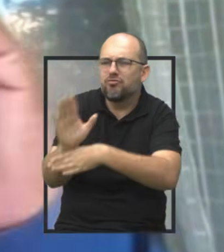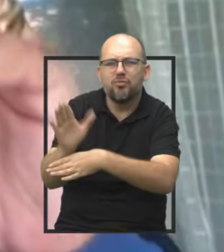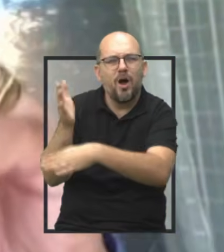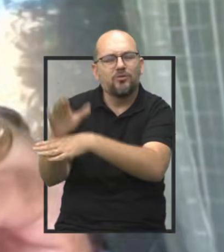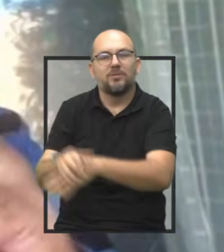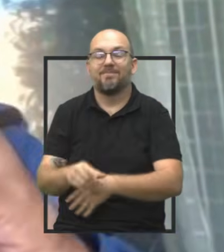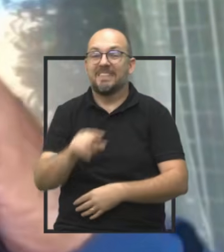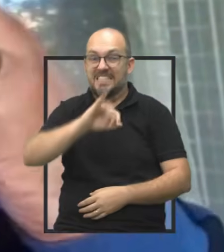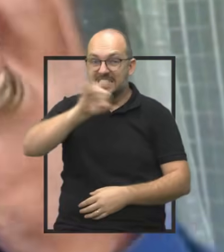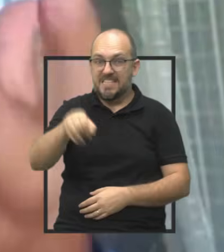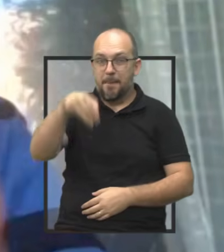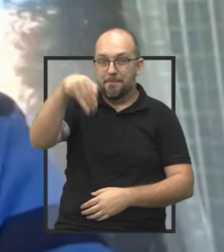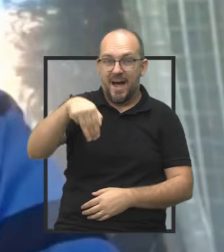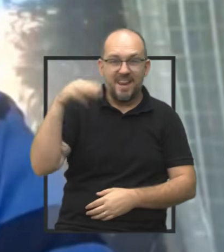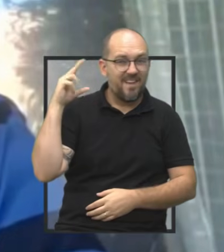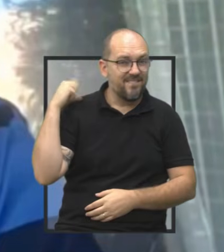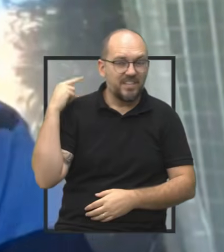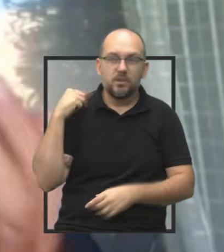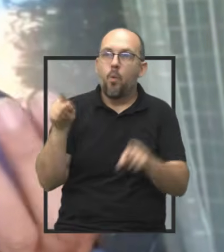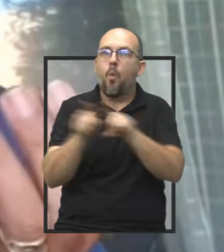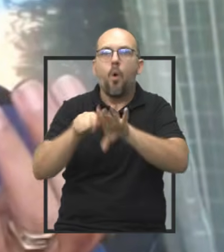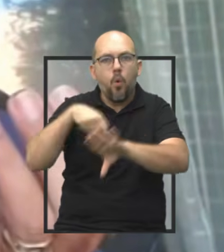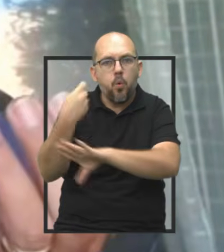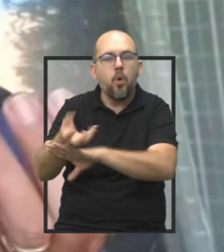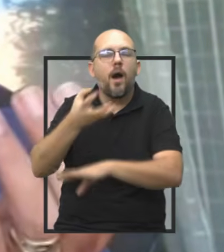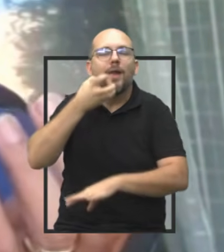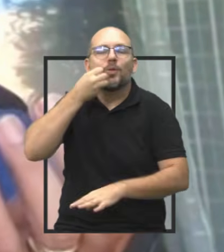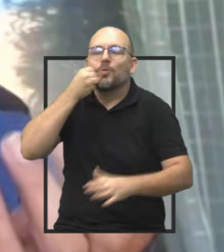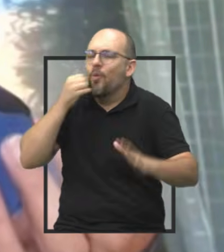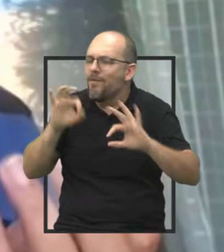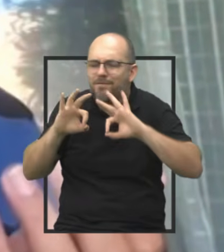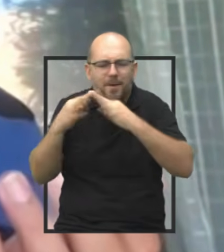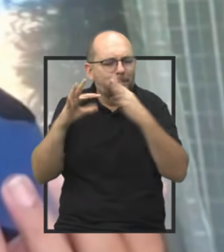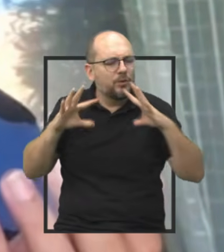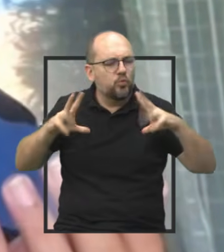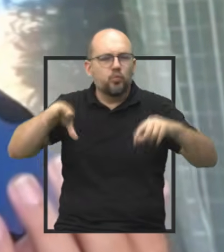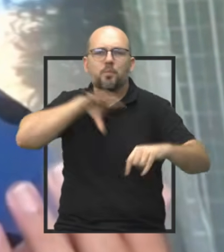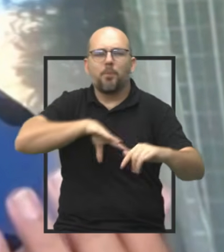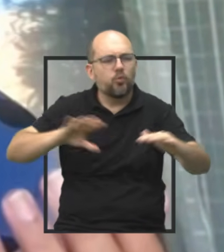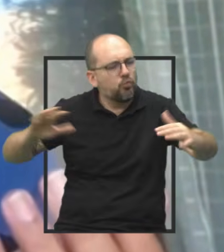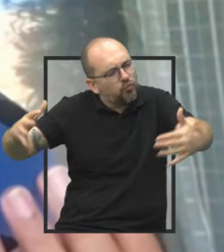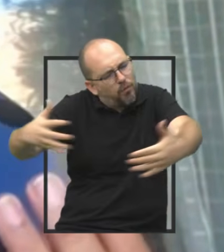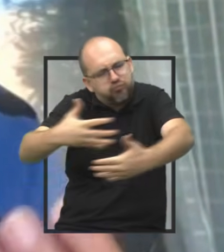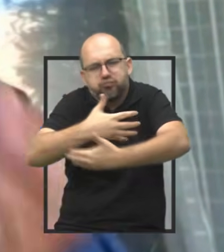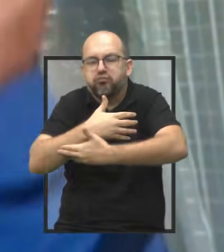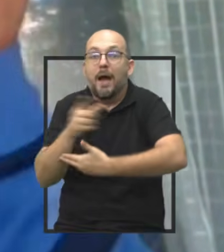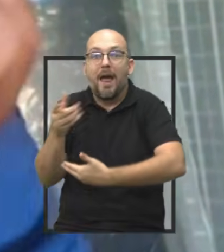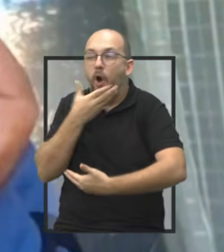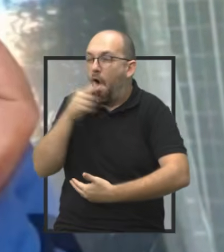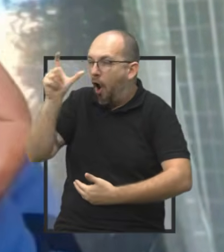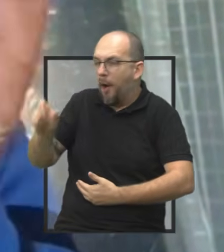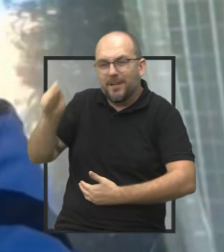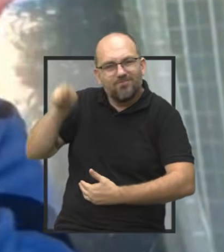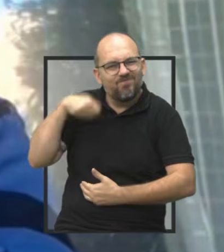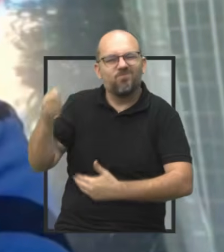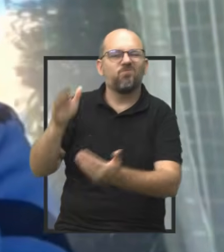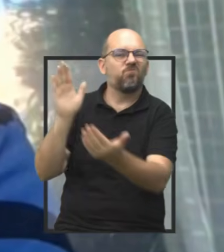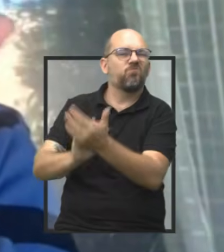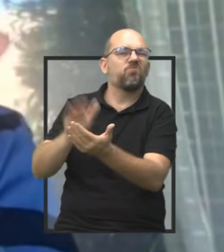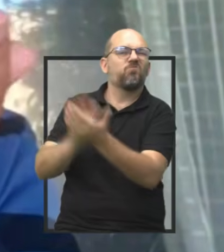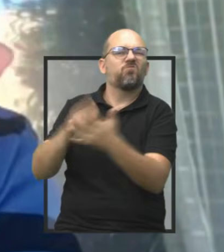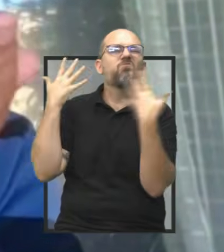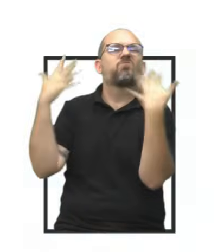alimentou. Zé Maria adotou para ele todas as famílias de Potunduva. Esse homem é digno